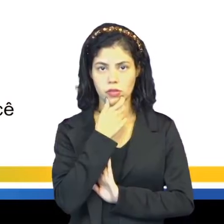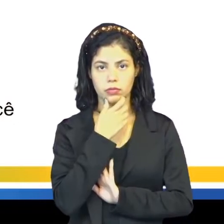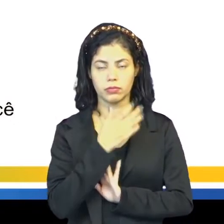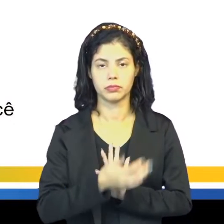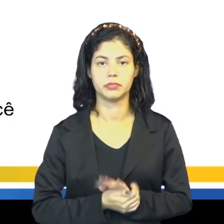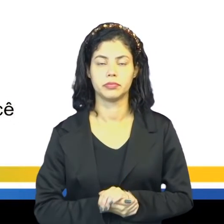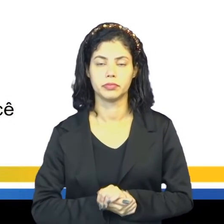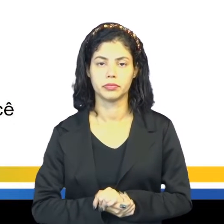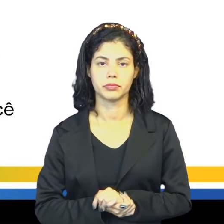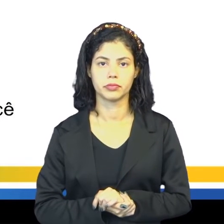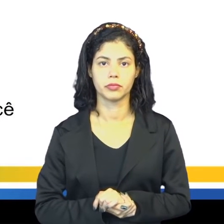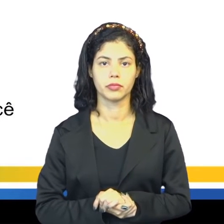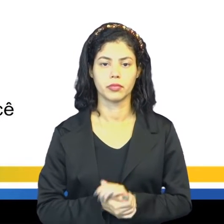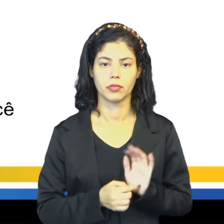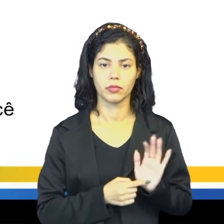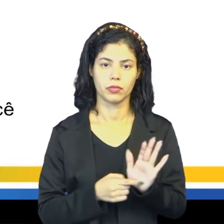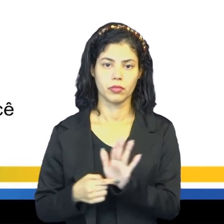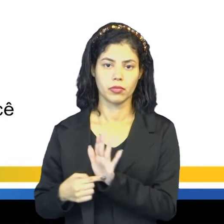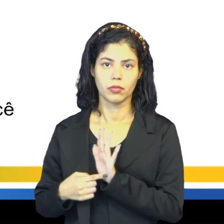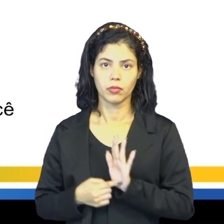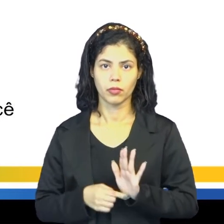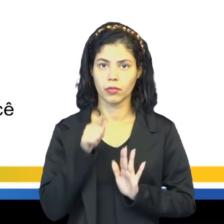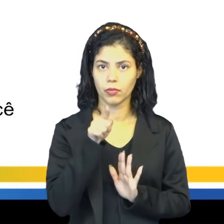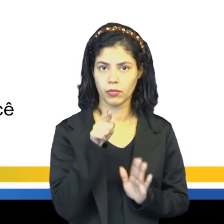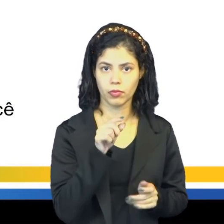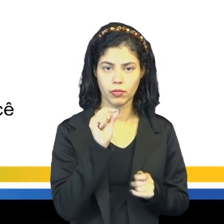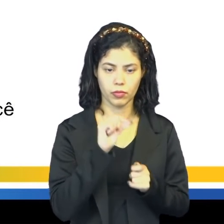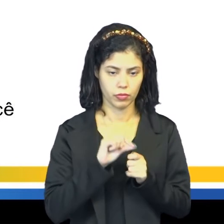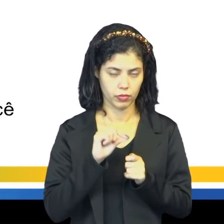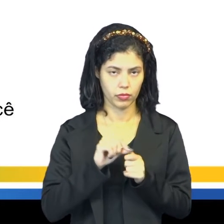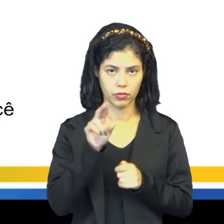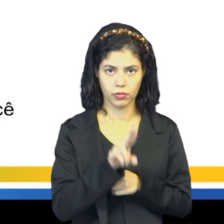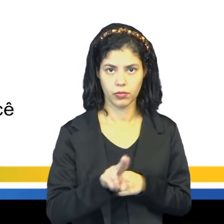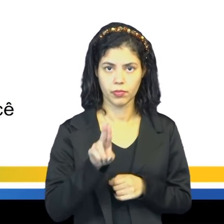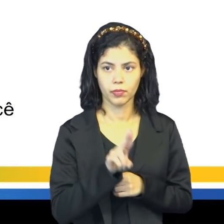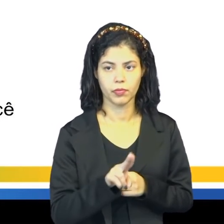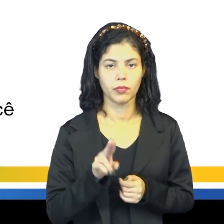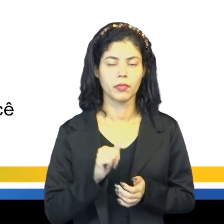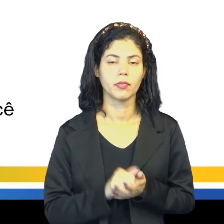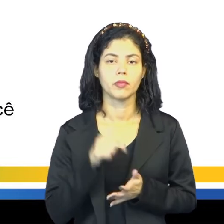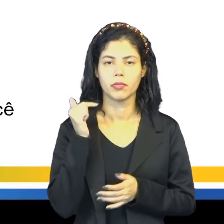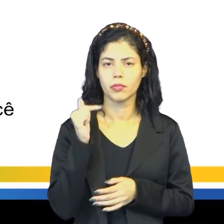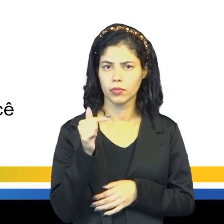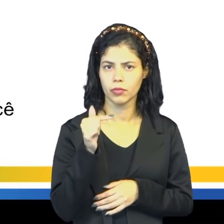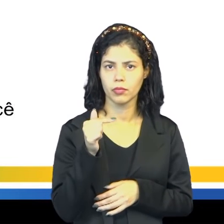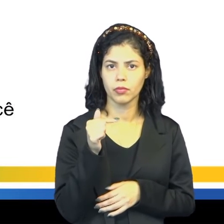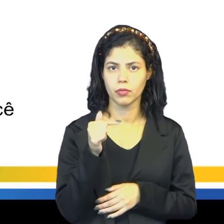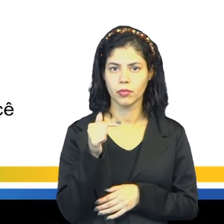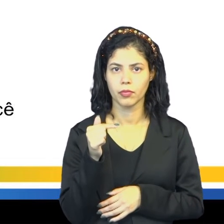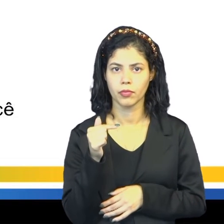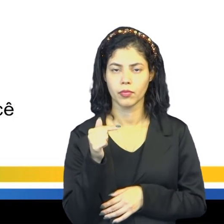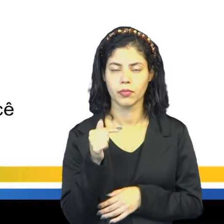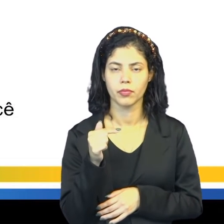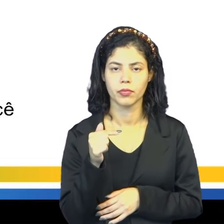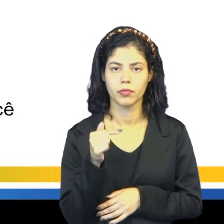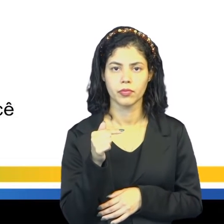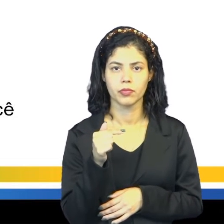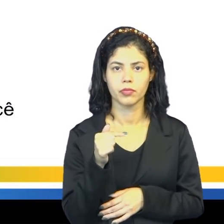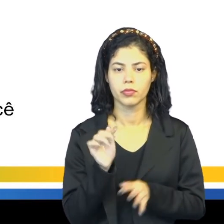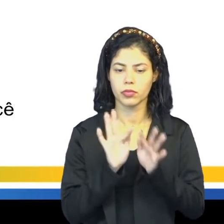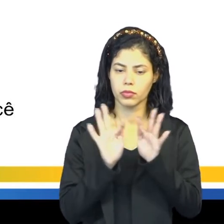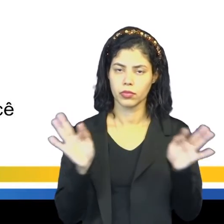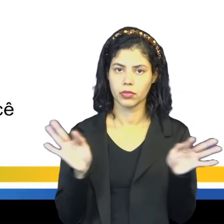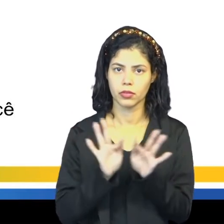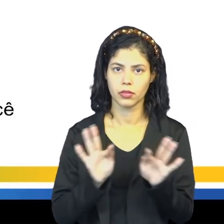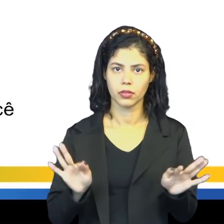inglês, ok? Se apresentando. E você vai utilizar aquelas sete